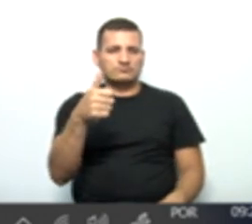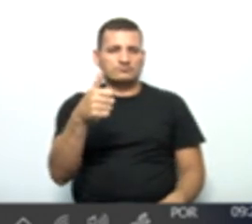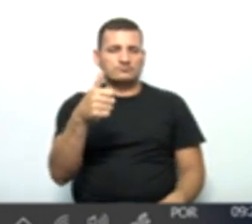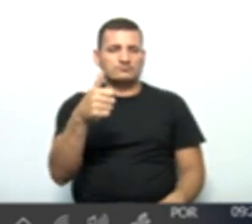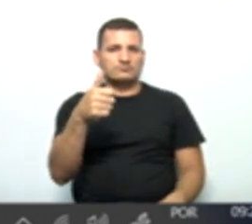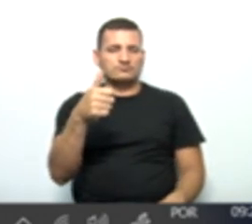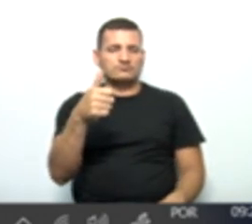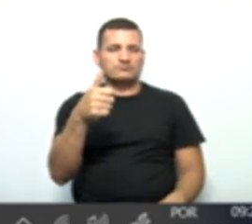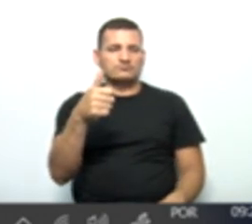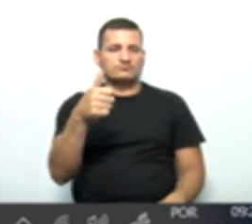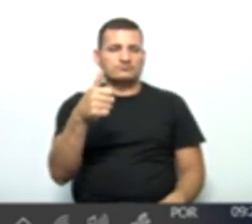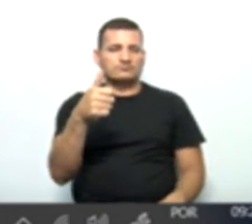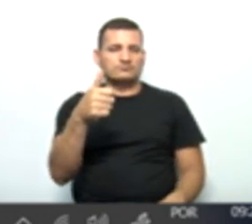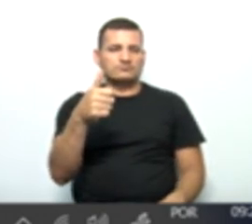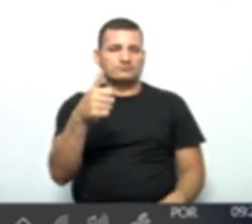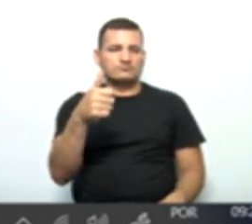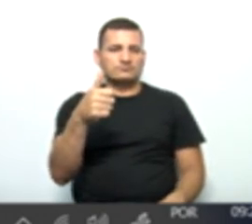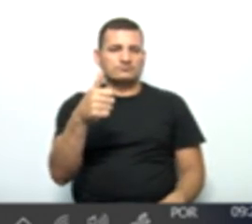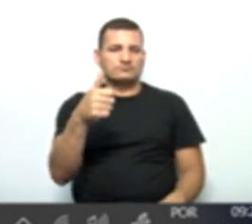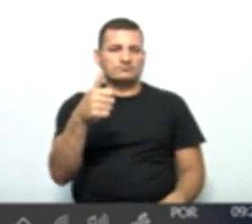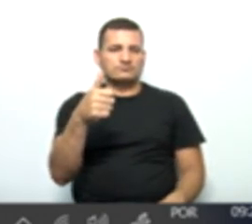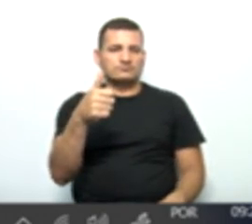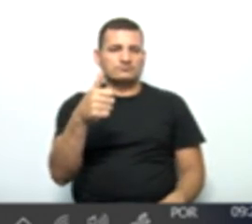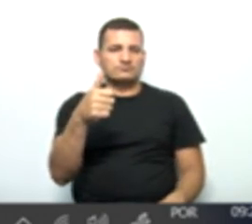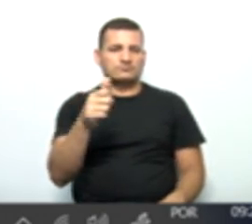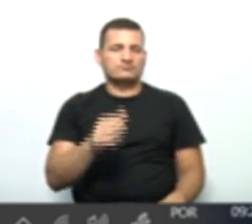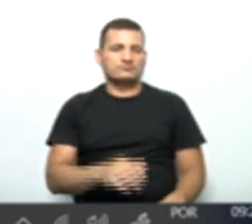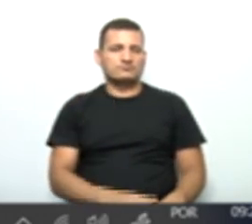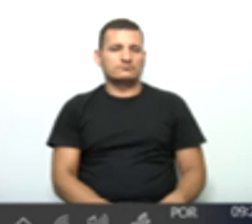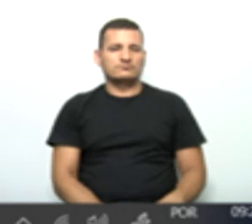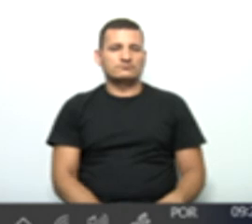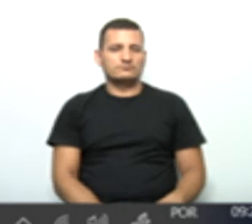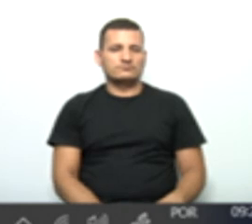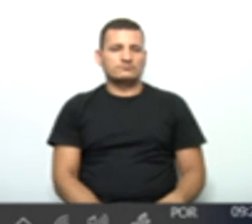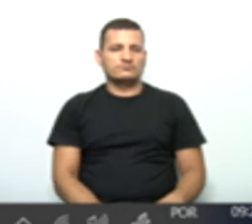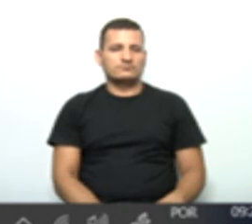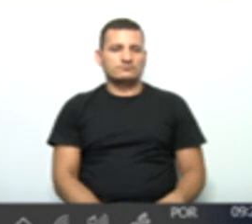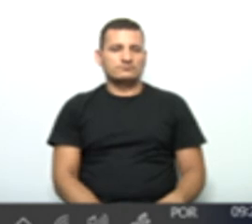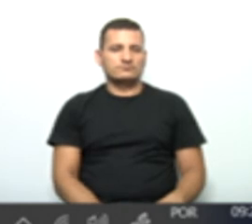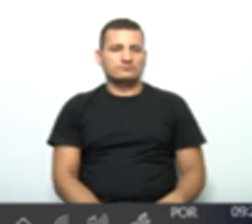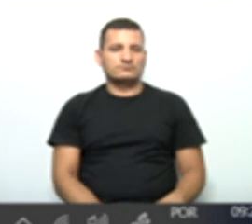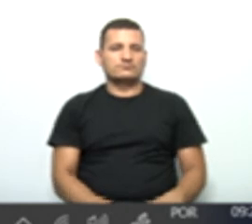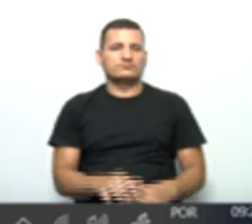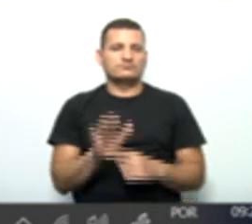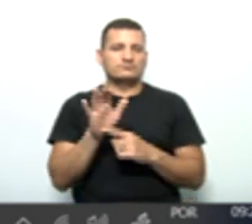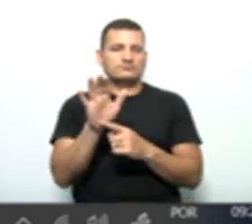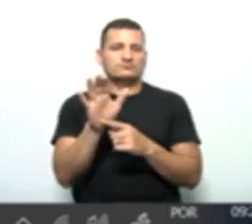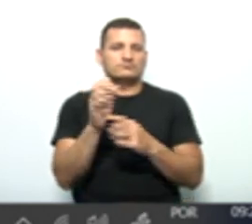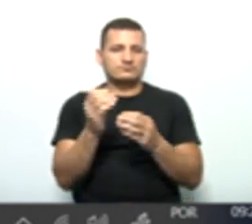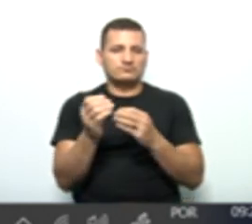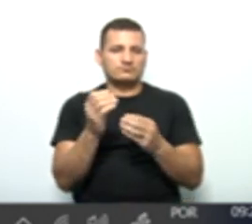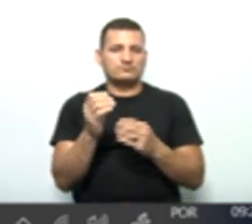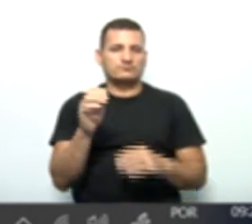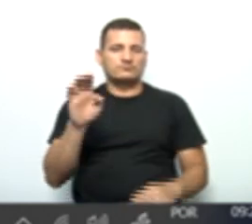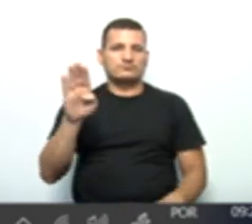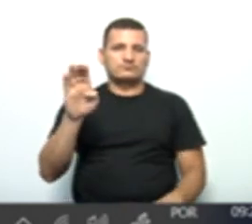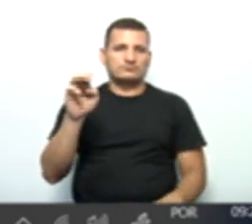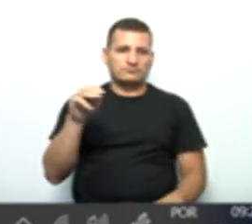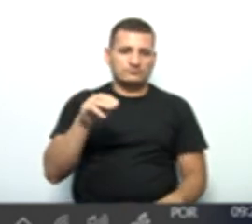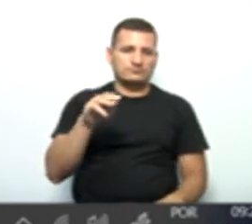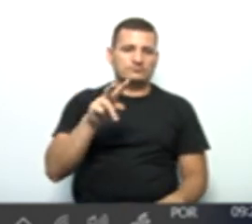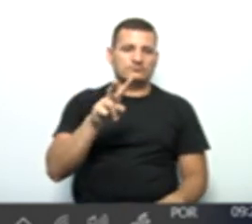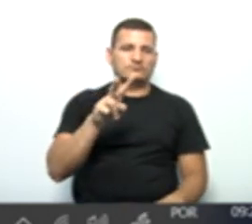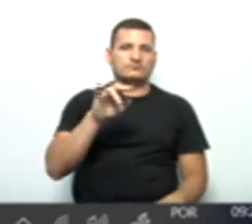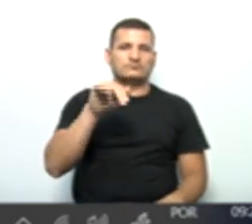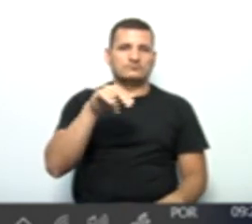contrário, foi aquilo que o professor Ricardo, ele mostra ao contrário. Vou dar um enter, tá vendo? Ó, bem-vindo ao Python. Tá